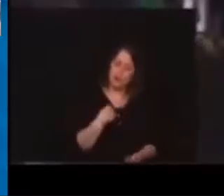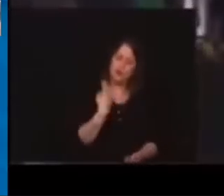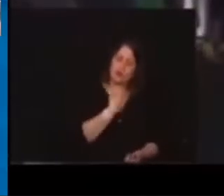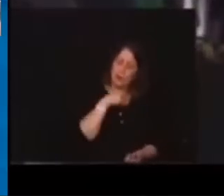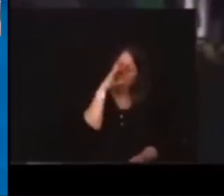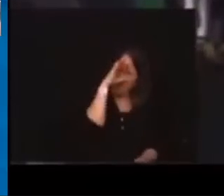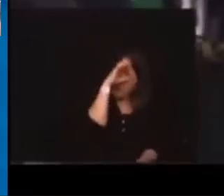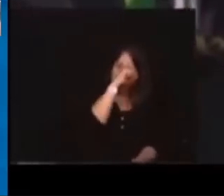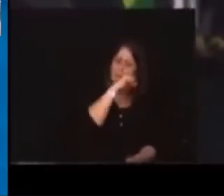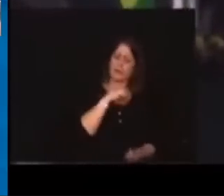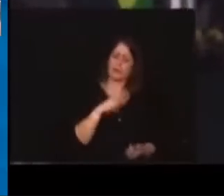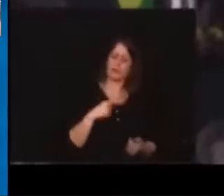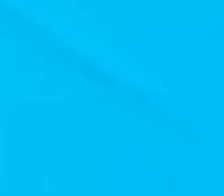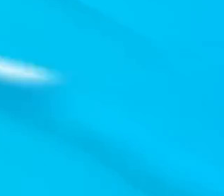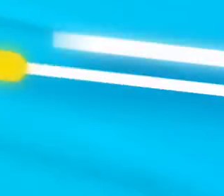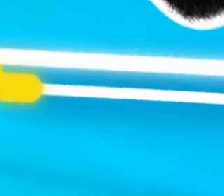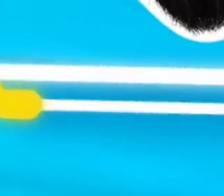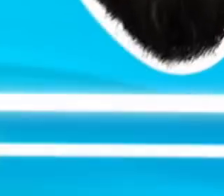aprender, vamos nos inteirar.